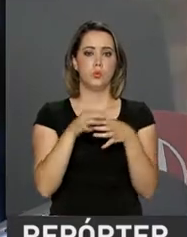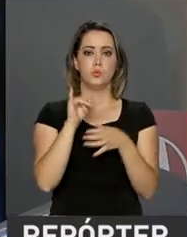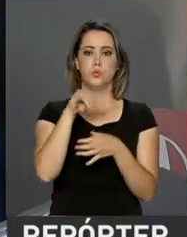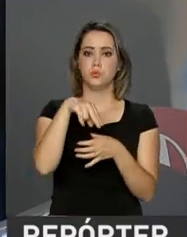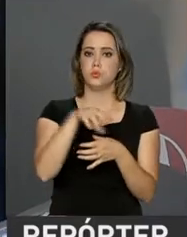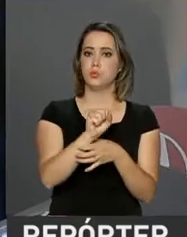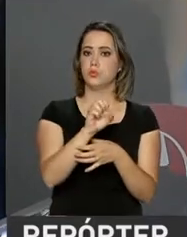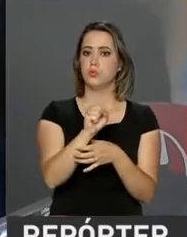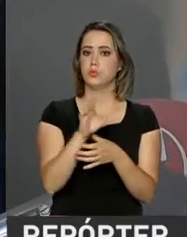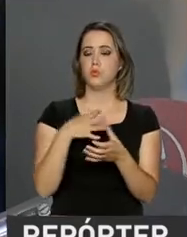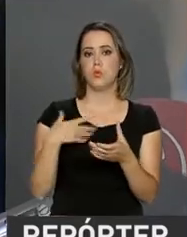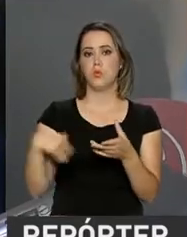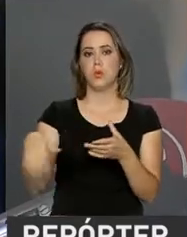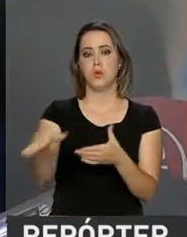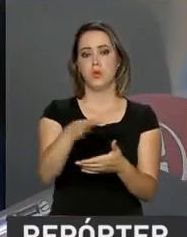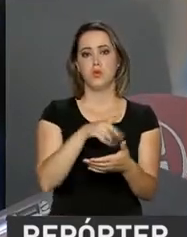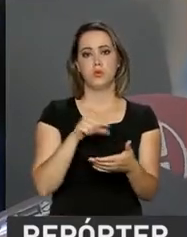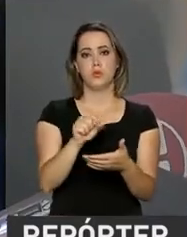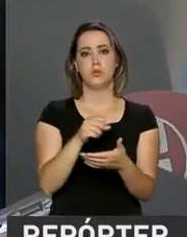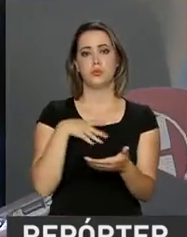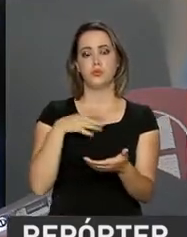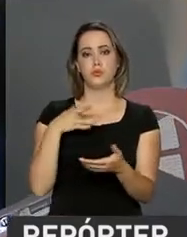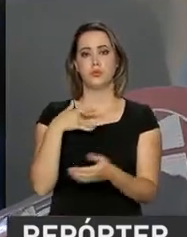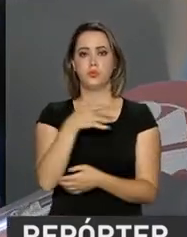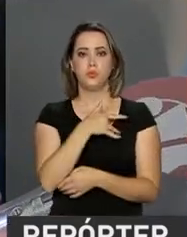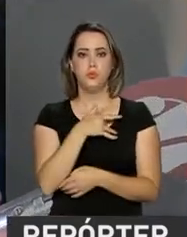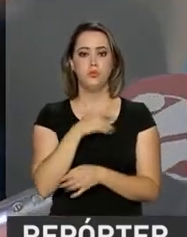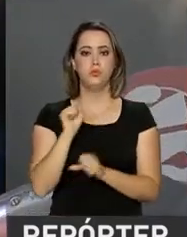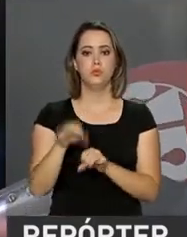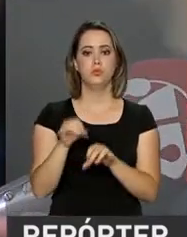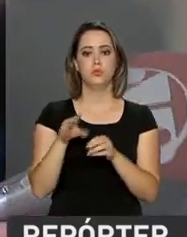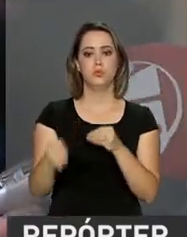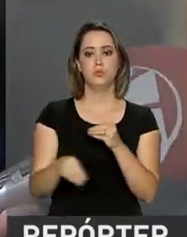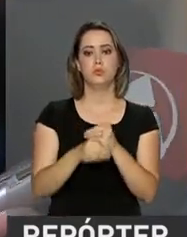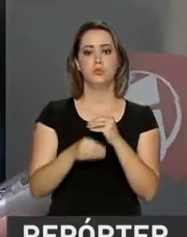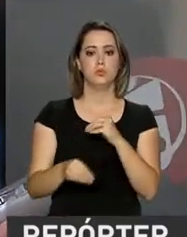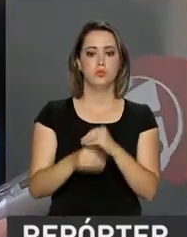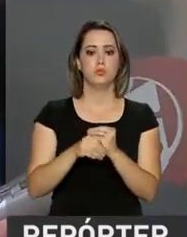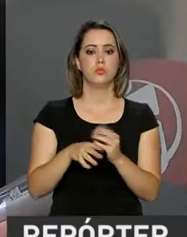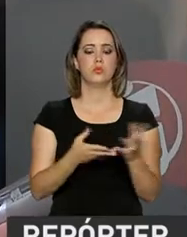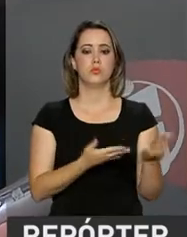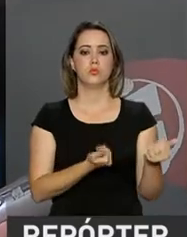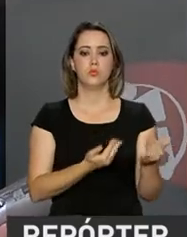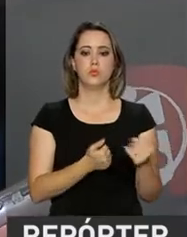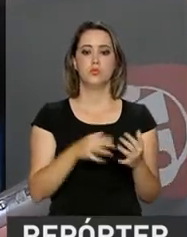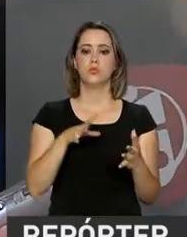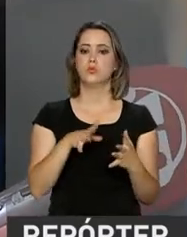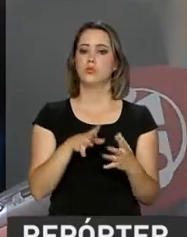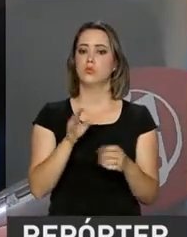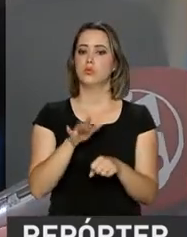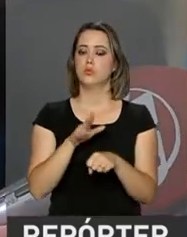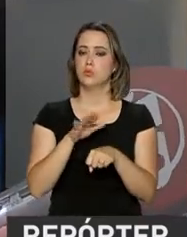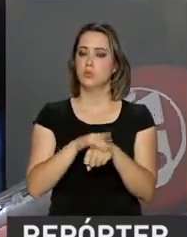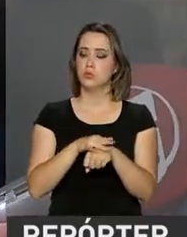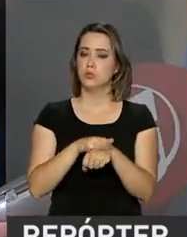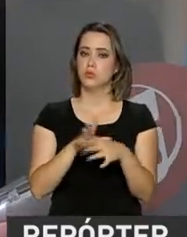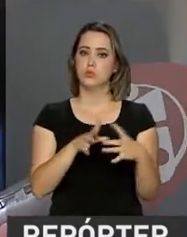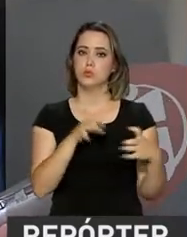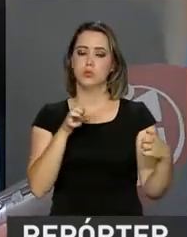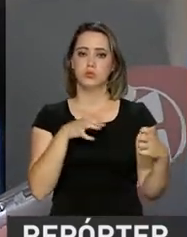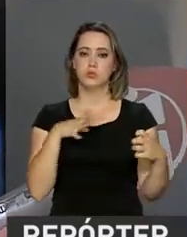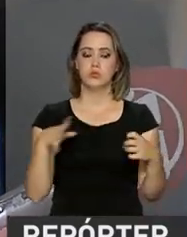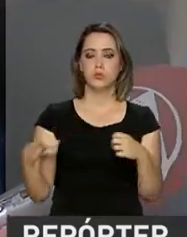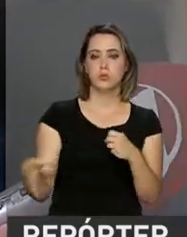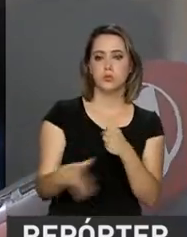a saúde, a educação, a infraestrutura, as emendas parlamentares, o jovem, o doente, o idoso. Nós estamos